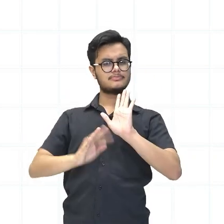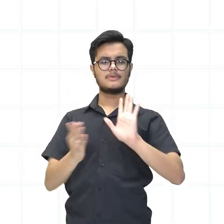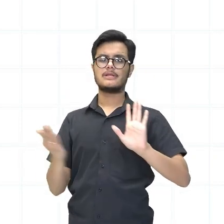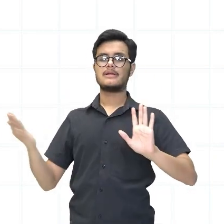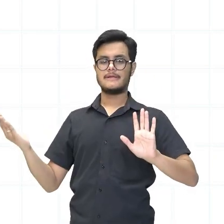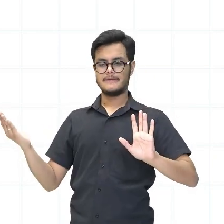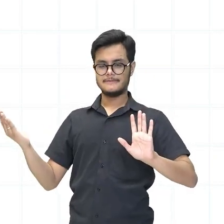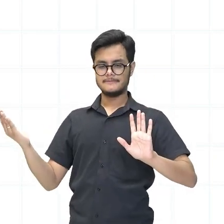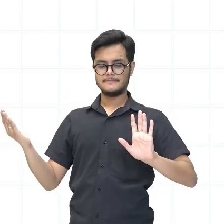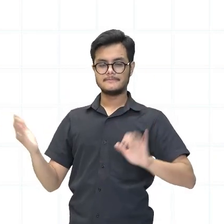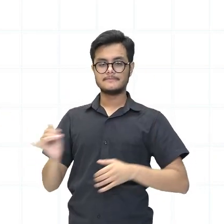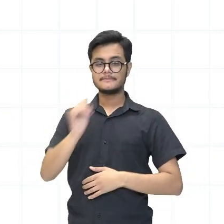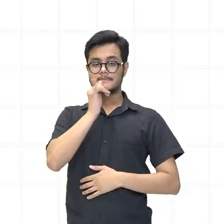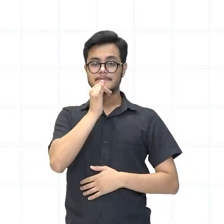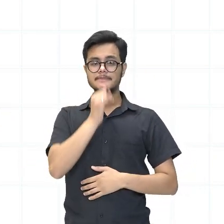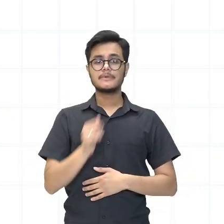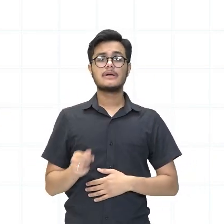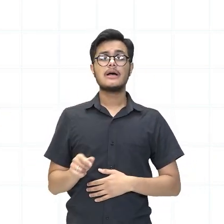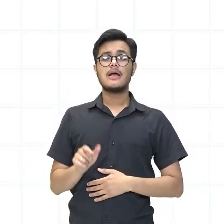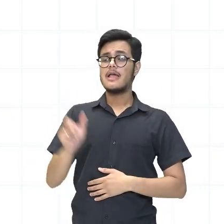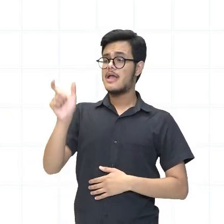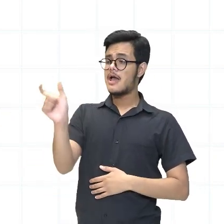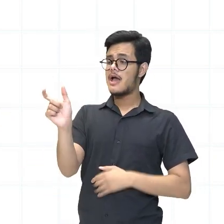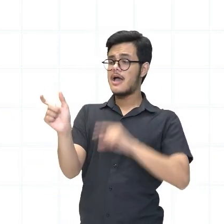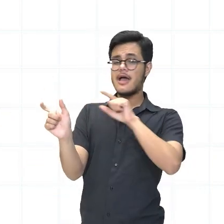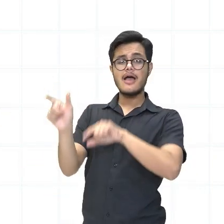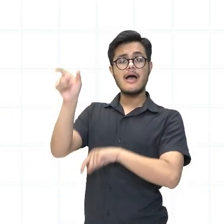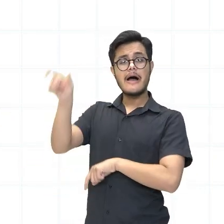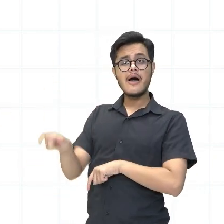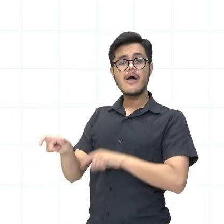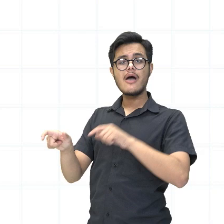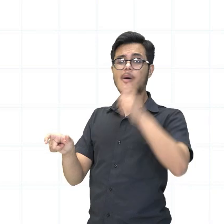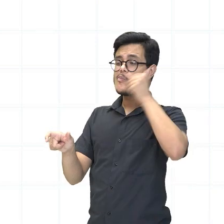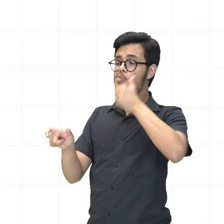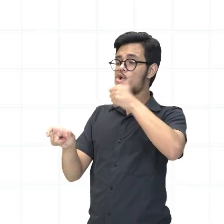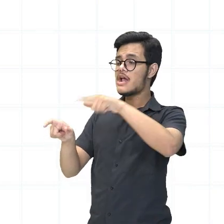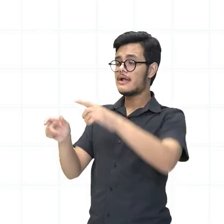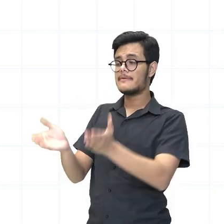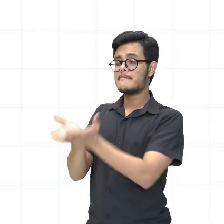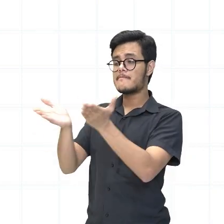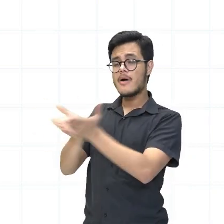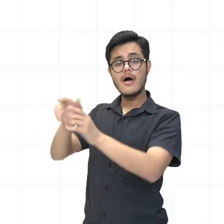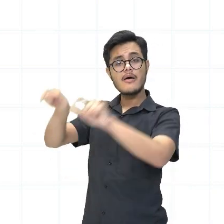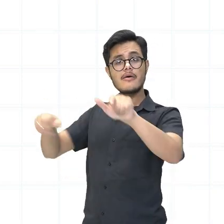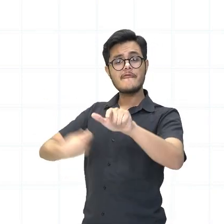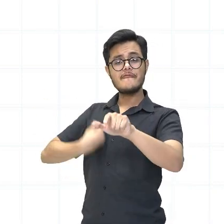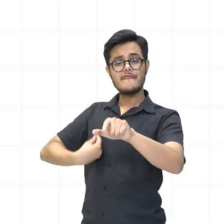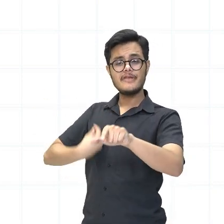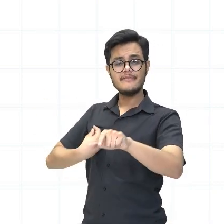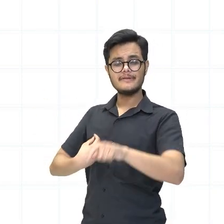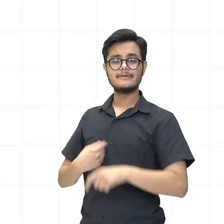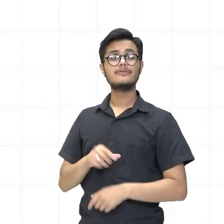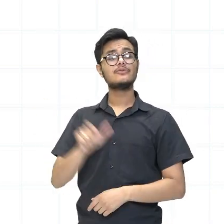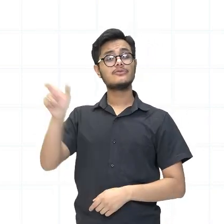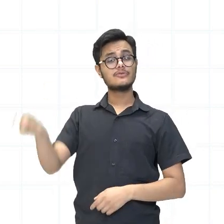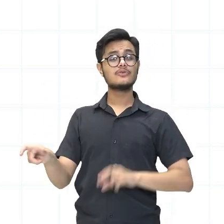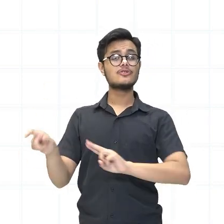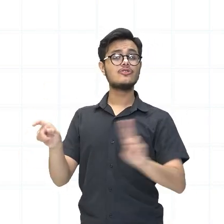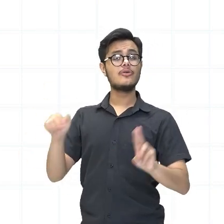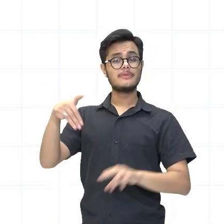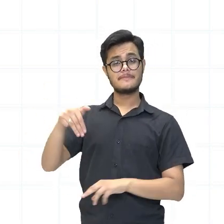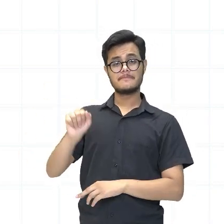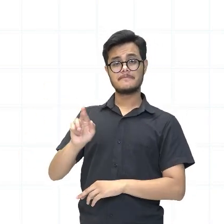só, das palavras de uma moradora, exatamente ali de uma zona periférica da cidade de São Paulo, a Marlene da